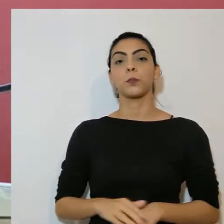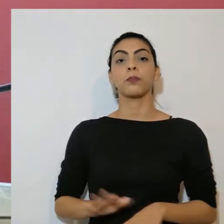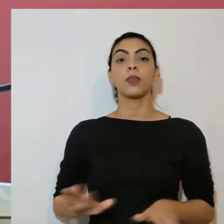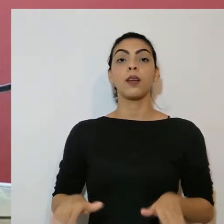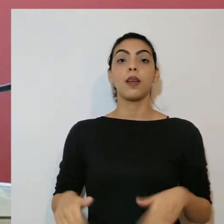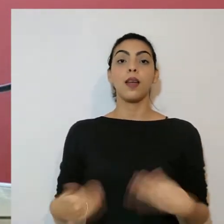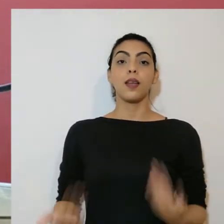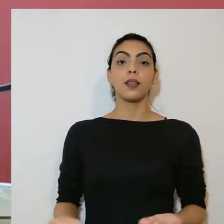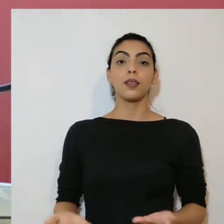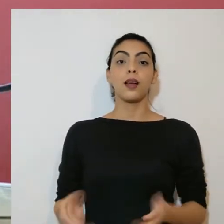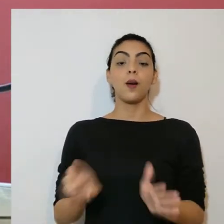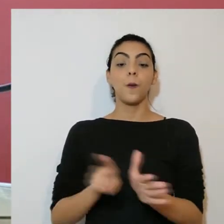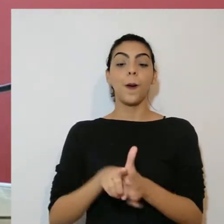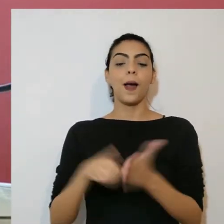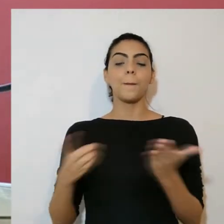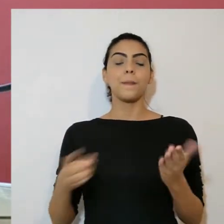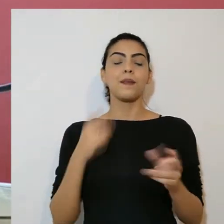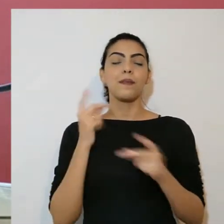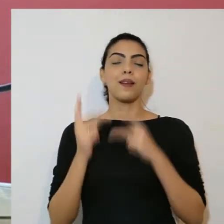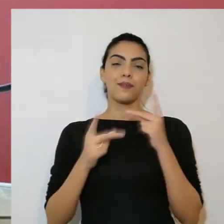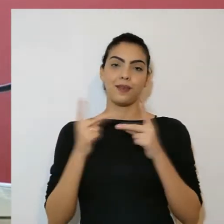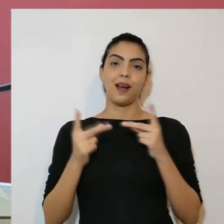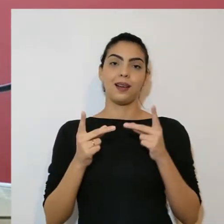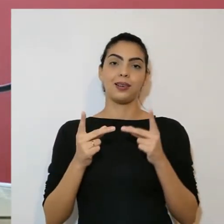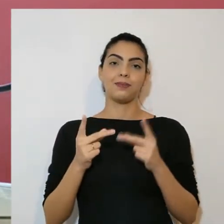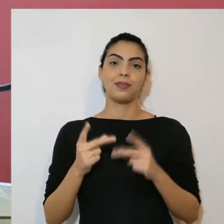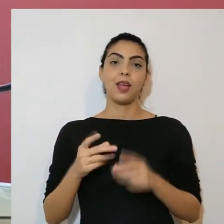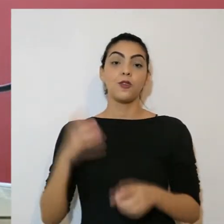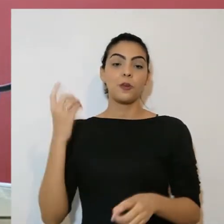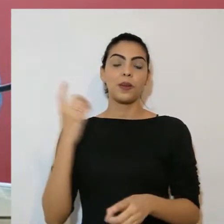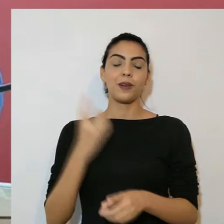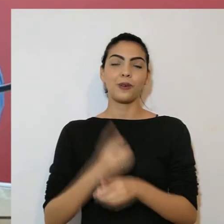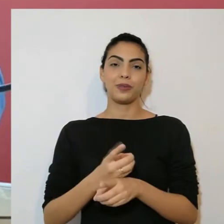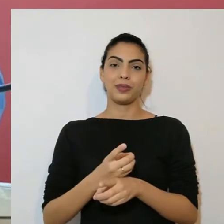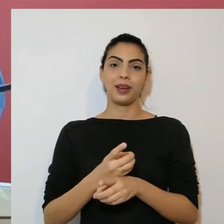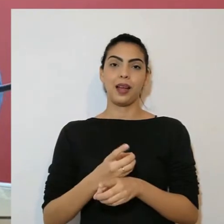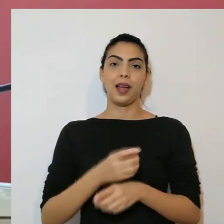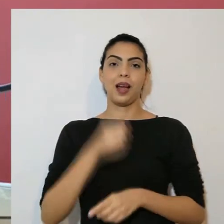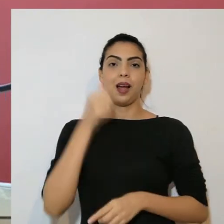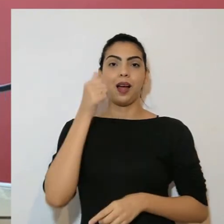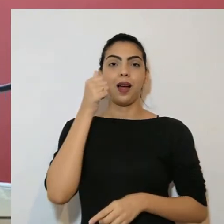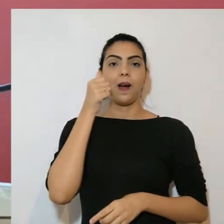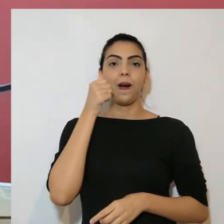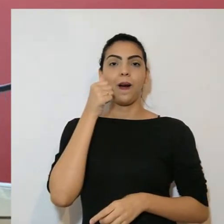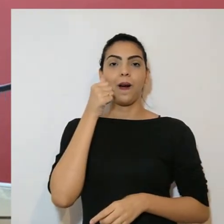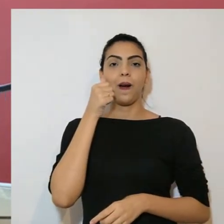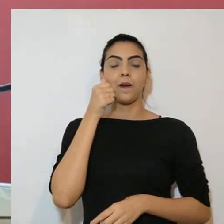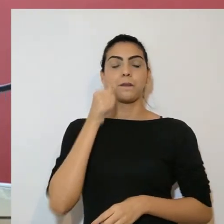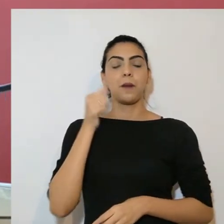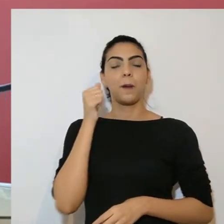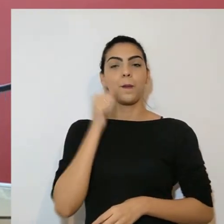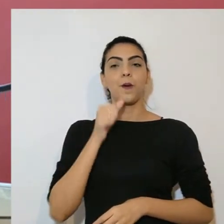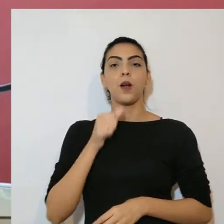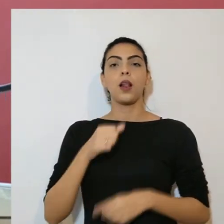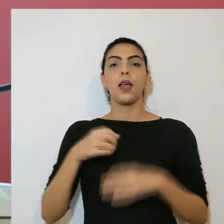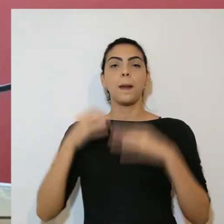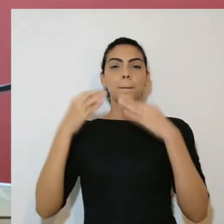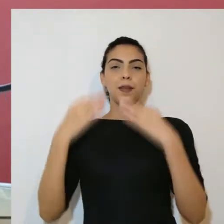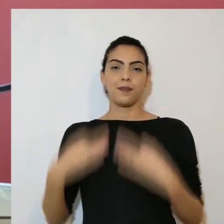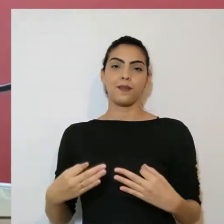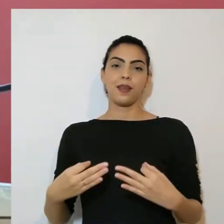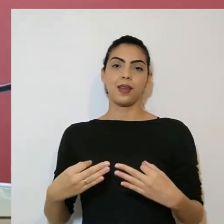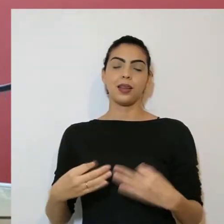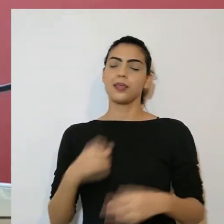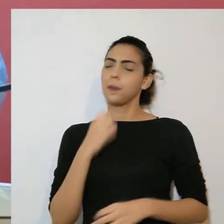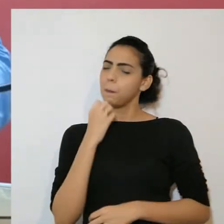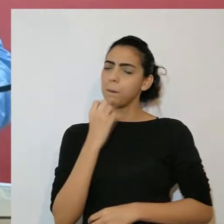coração. Então é isso que a Bíblia fala sobre achar uma mulher excelente,